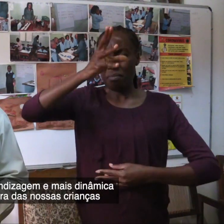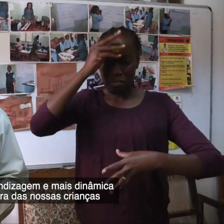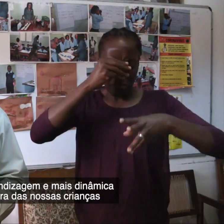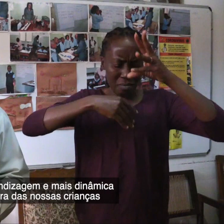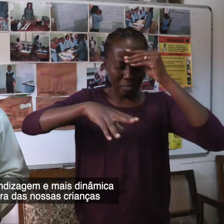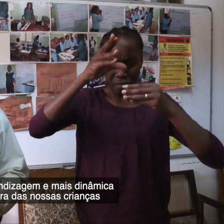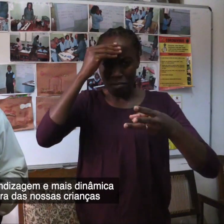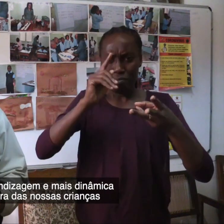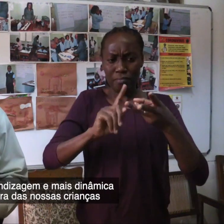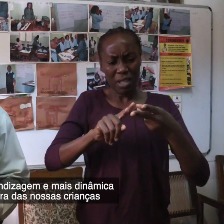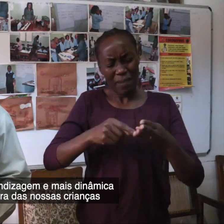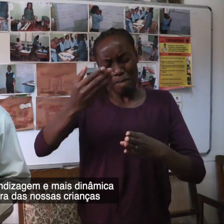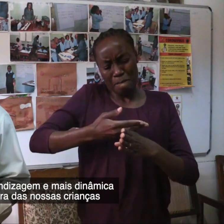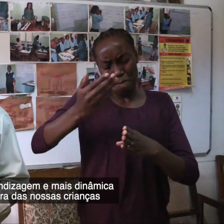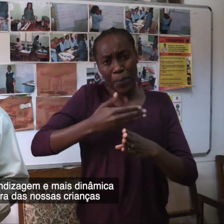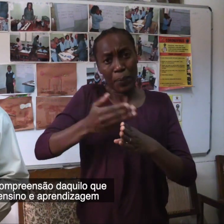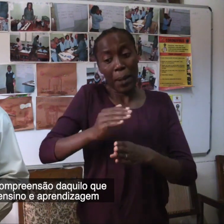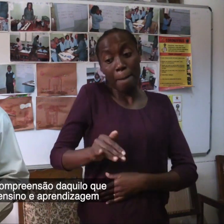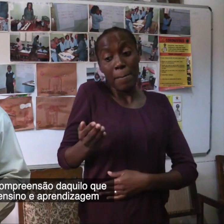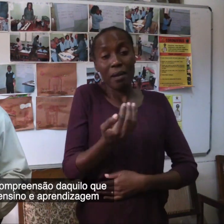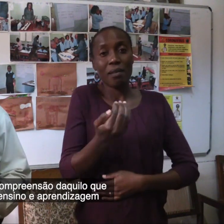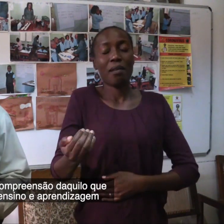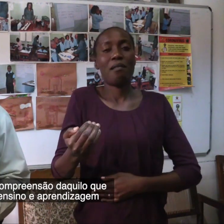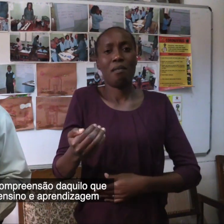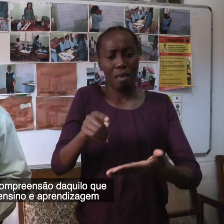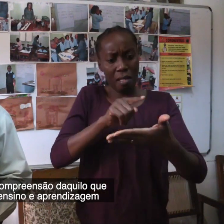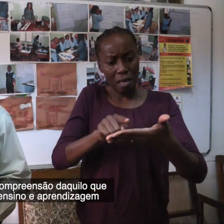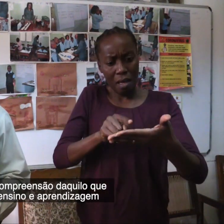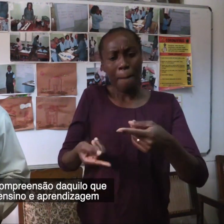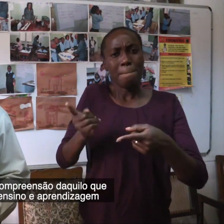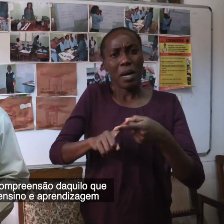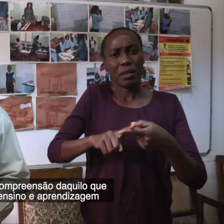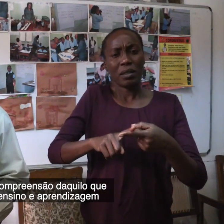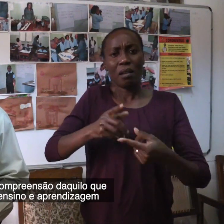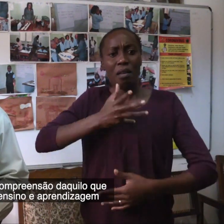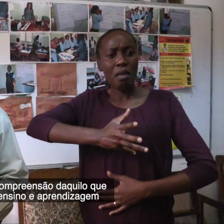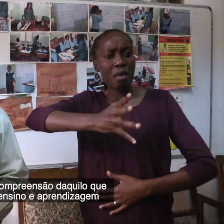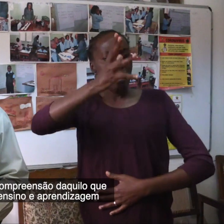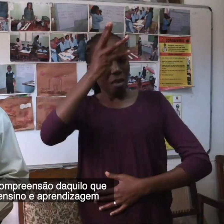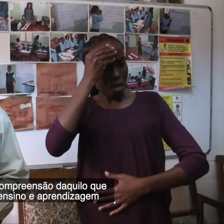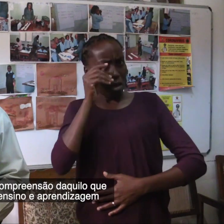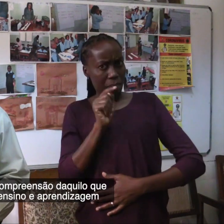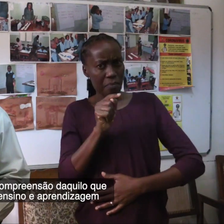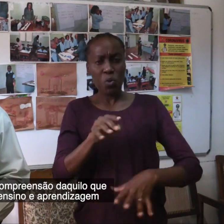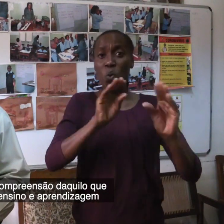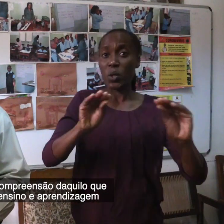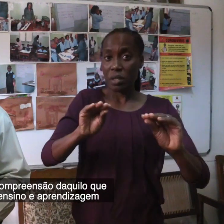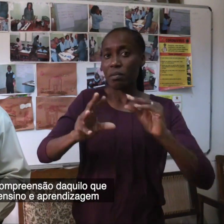dinâmica na leitura das nossas crianças e mais compreensão daquilo que é o ensino e aprendizagem.